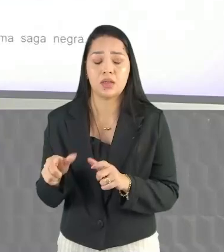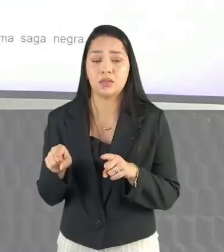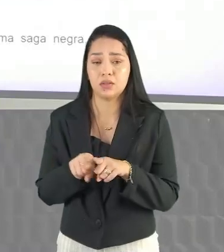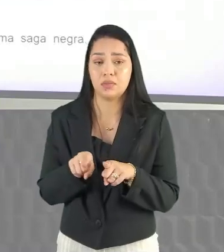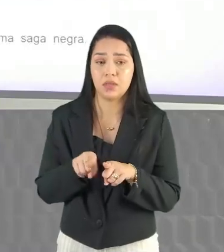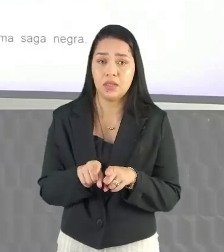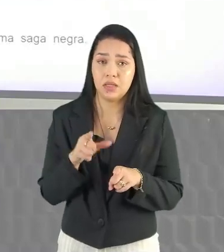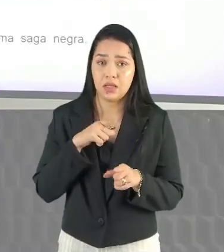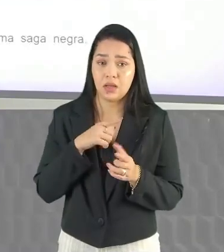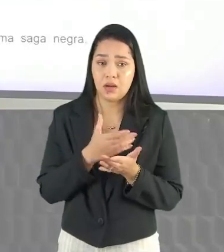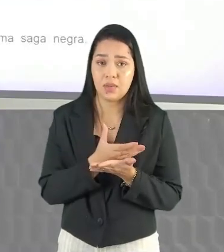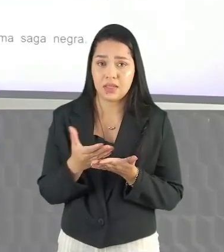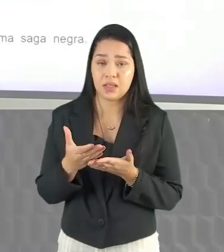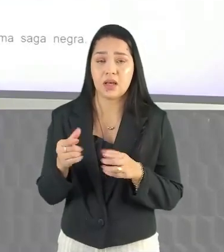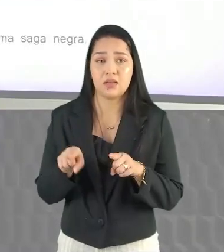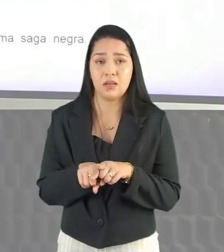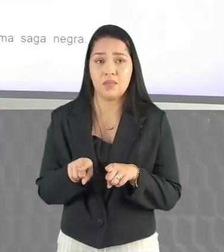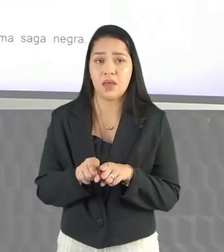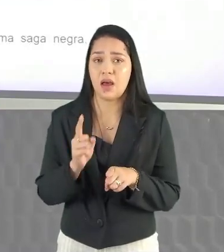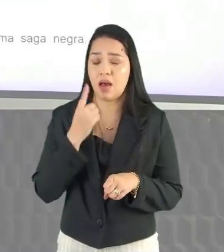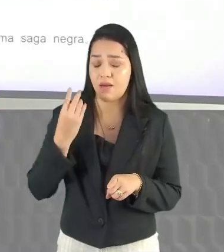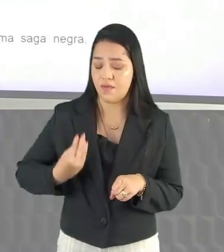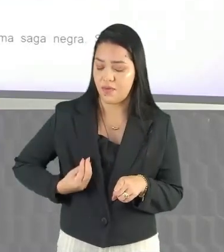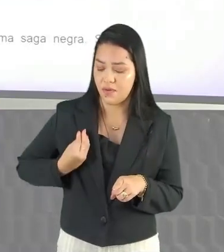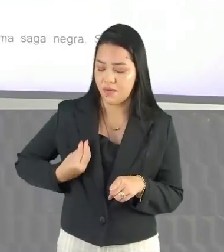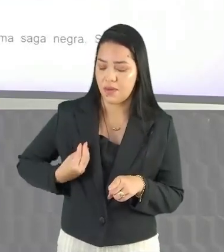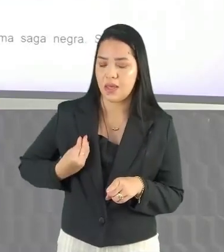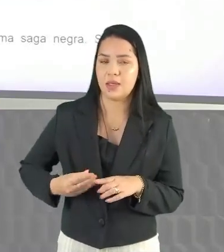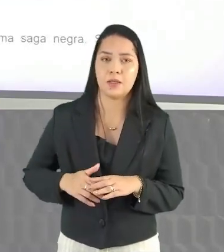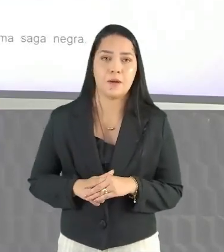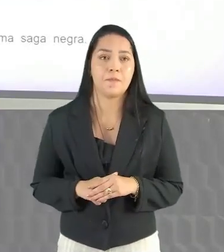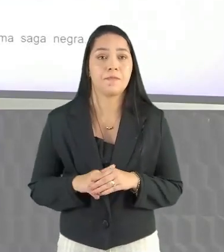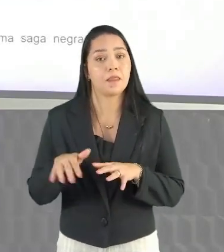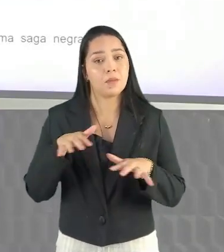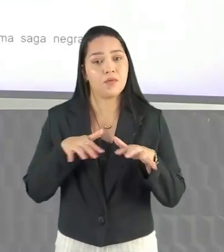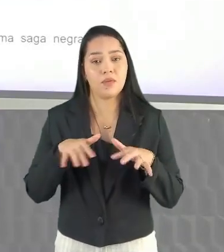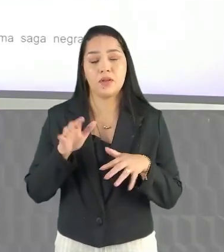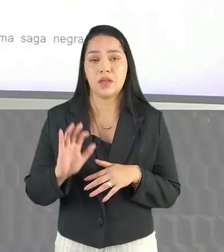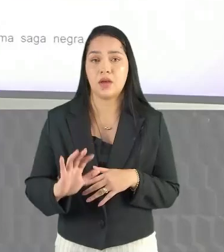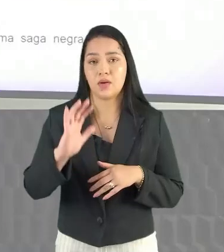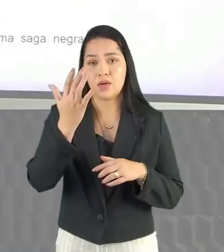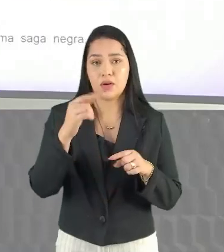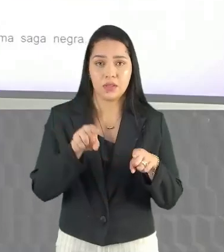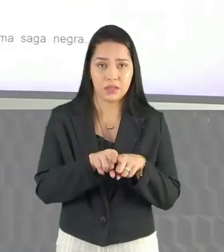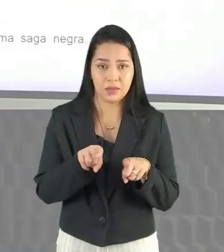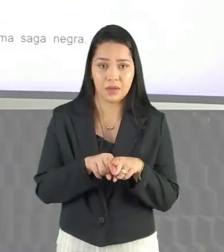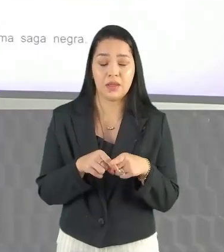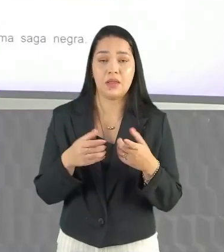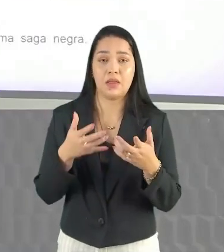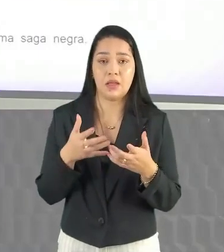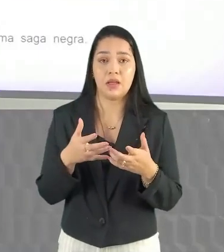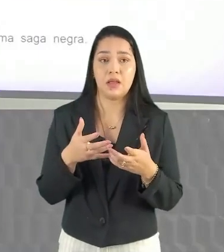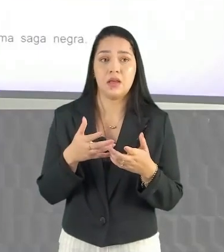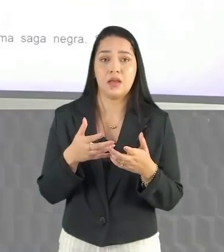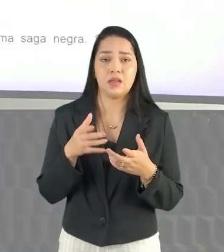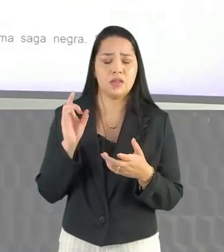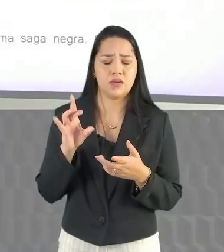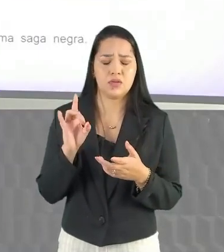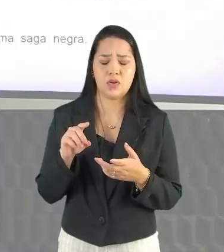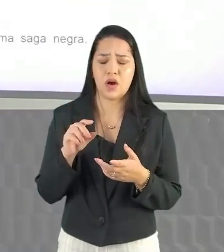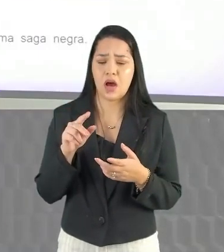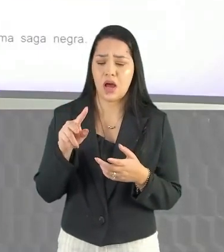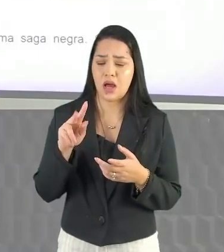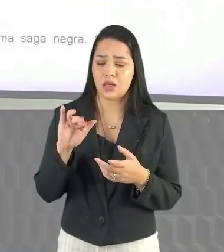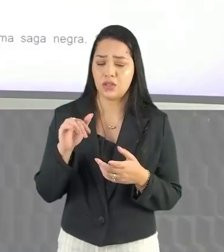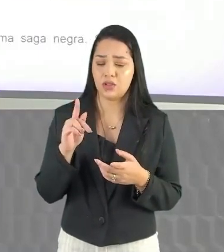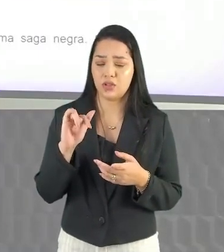vão tendenciar, claro, também a não sobreviver. É um movimento que ocorre, né, que coloca exatamente os maus tratos, não só a chibata, mas os